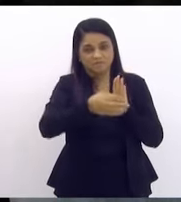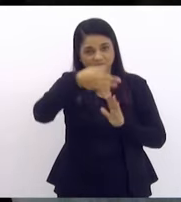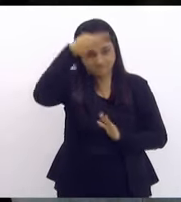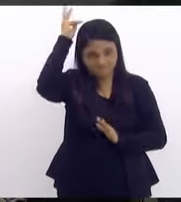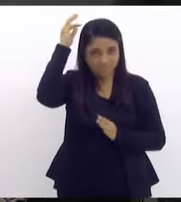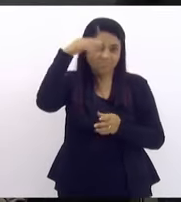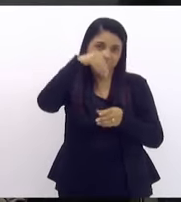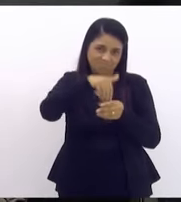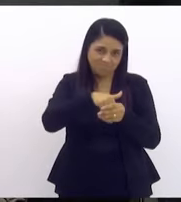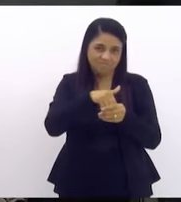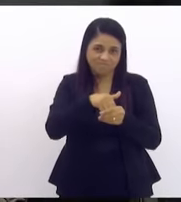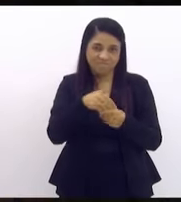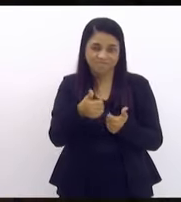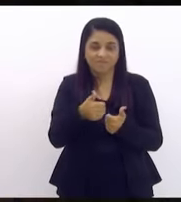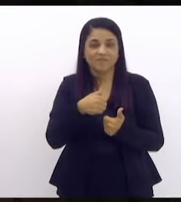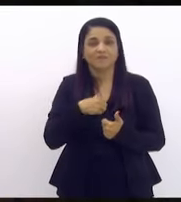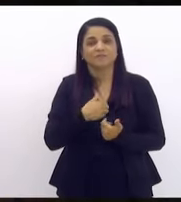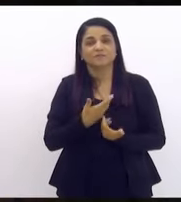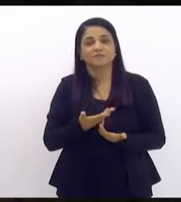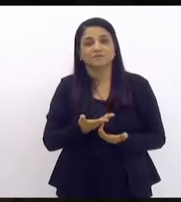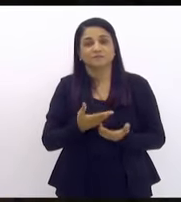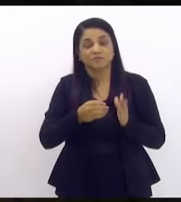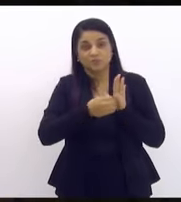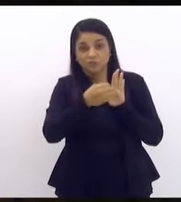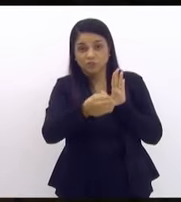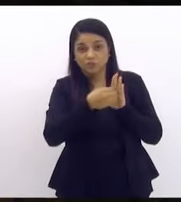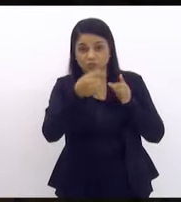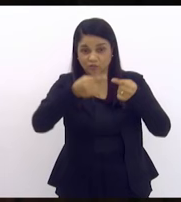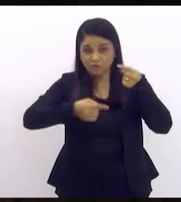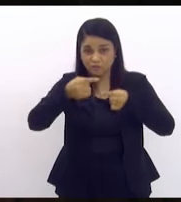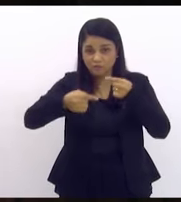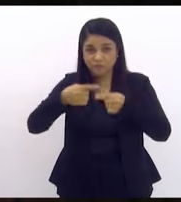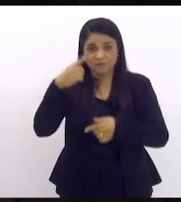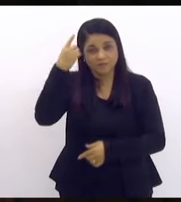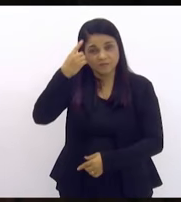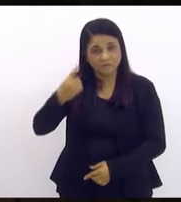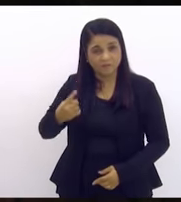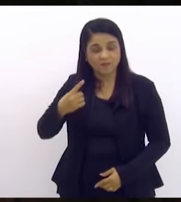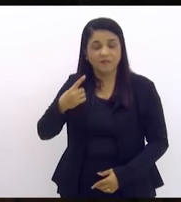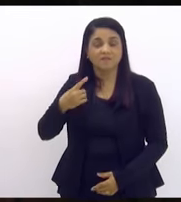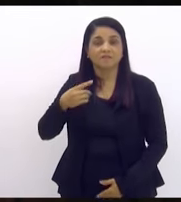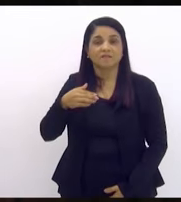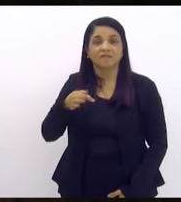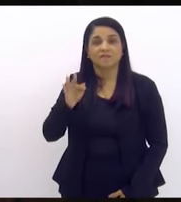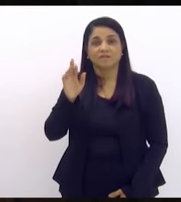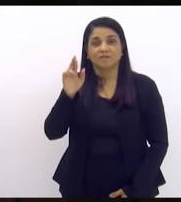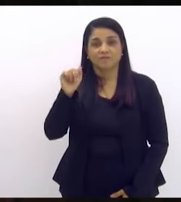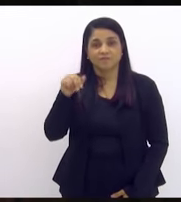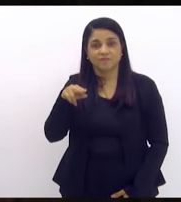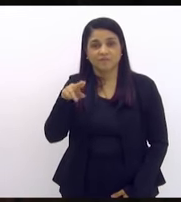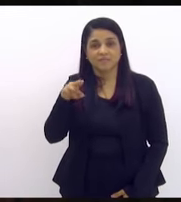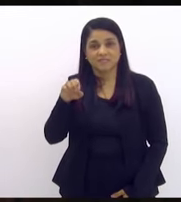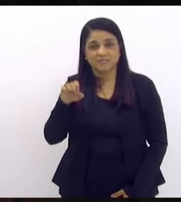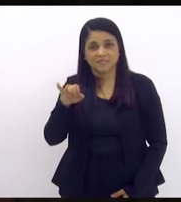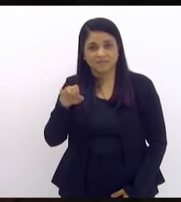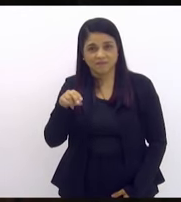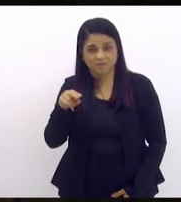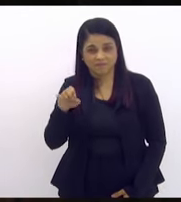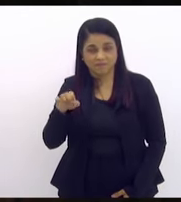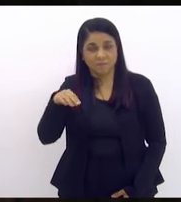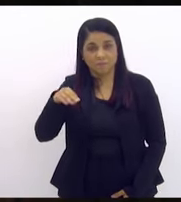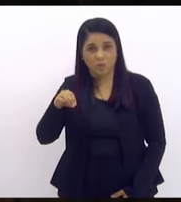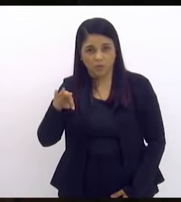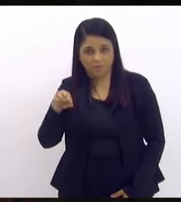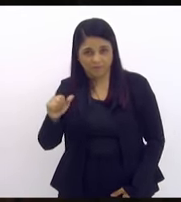favorável. Com os pareceres emitidos em discussão, para discutir a deputada Franciane Mota, só pediria a todos